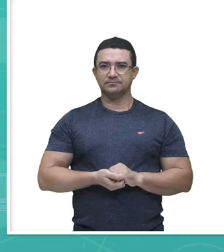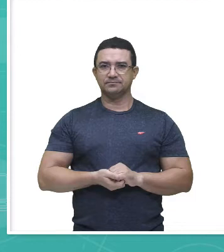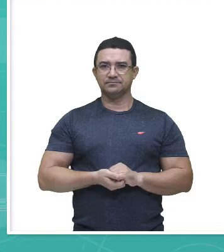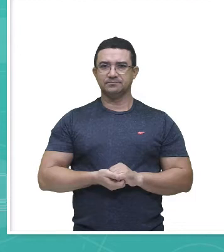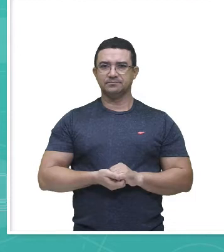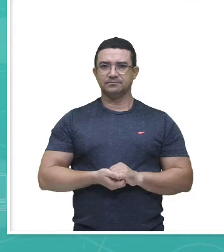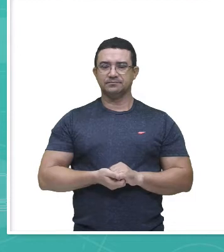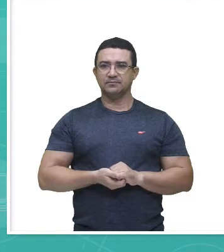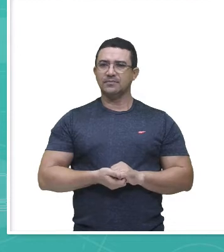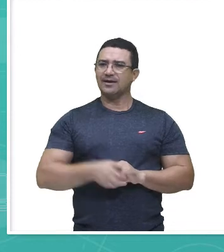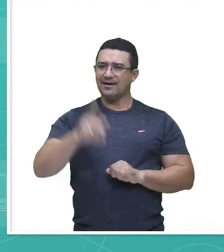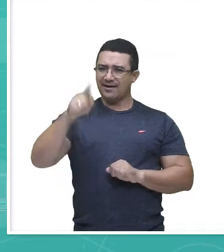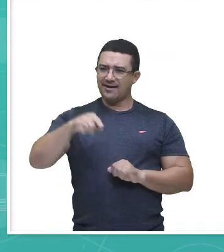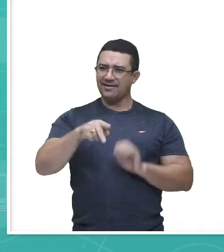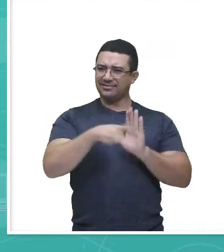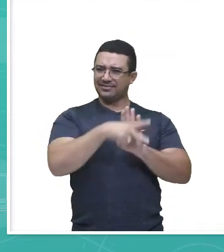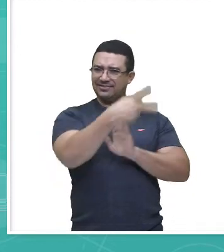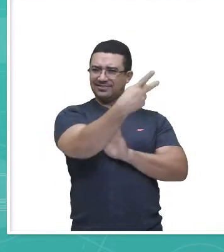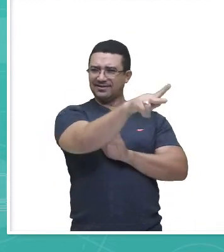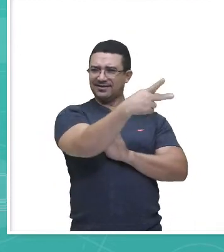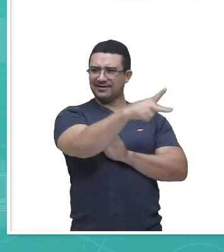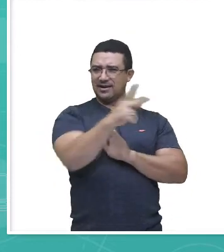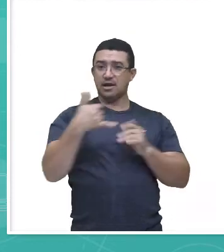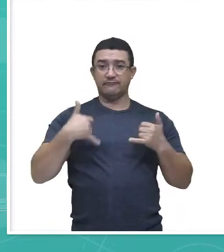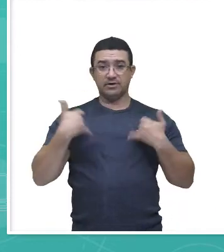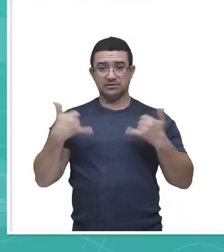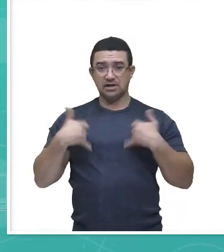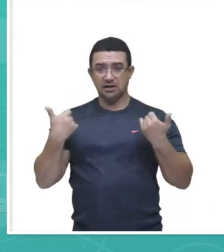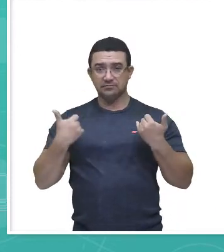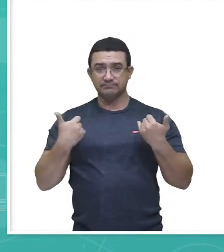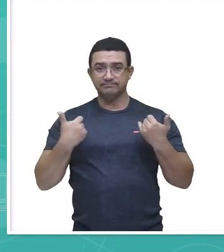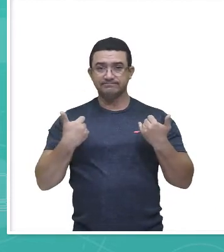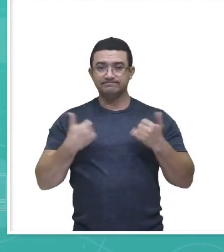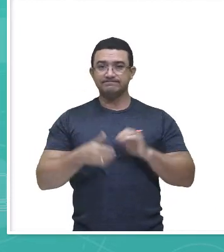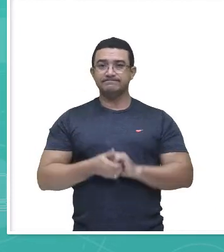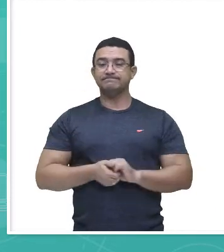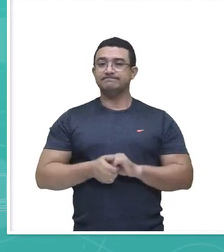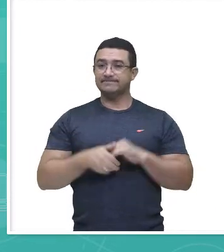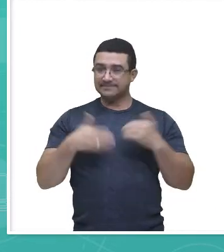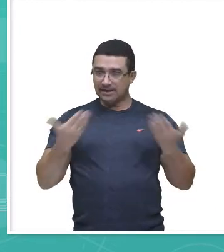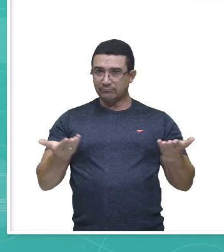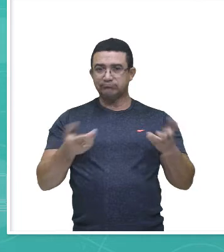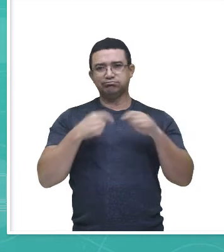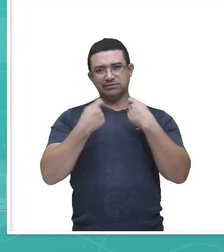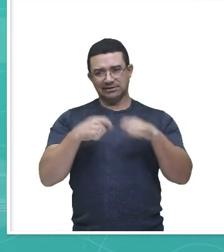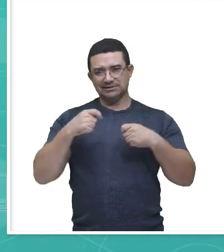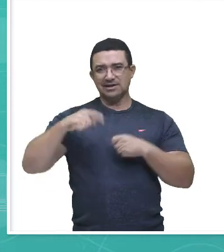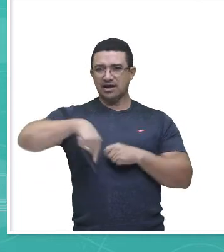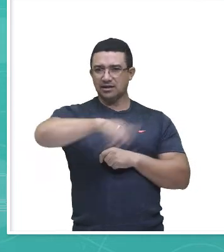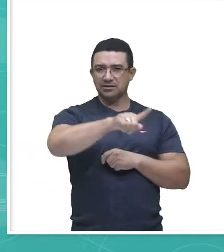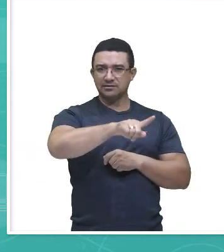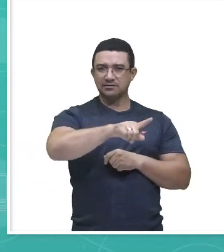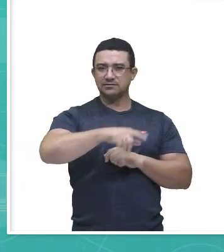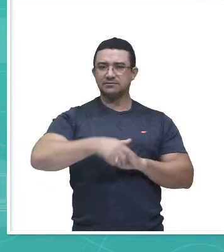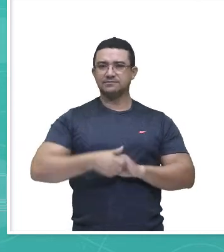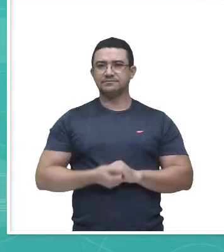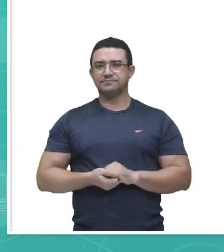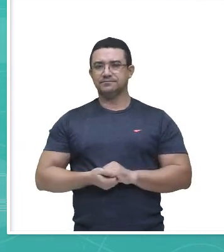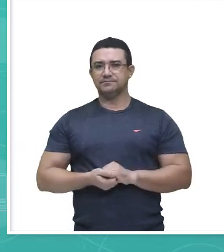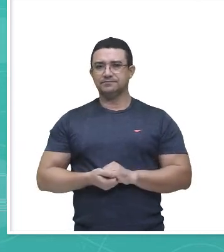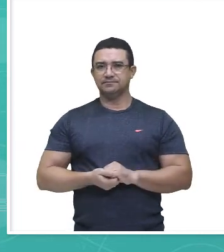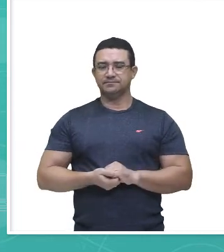Era seu aniversário, logo deveria ir. Então, isso aqui é uma